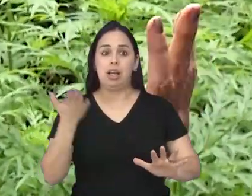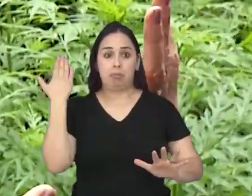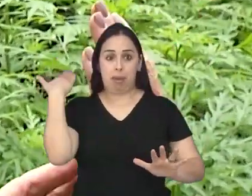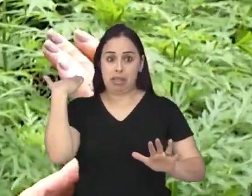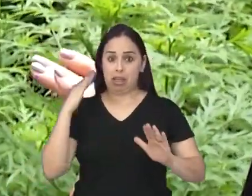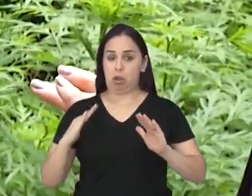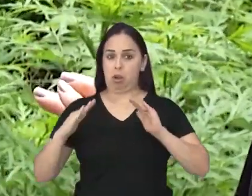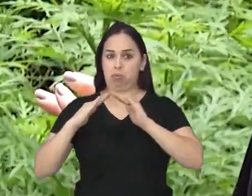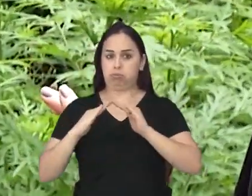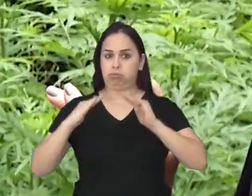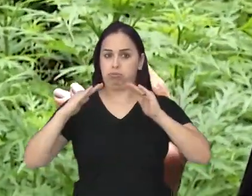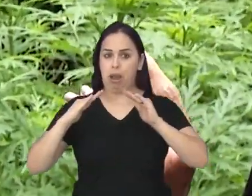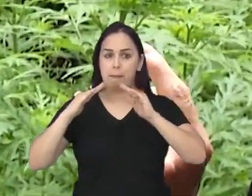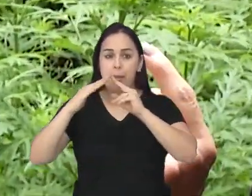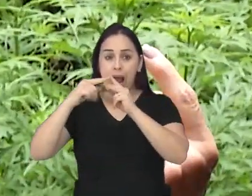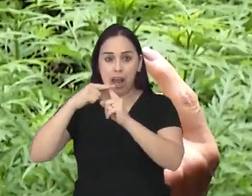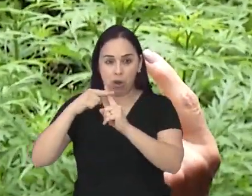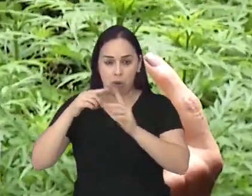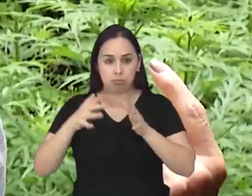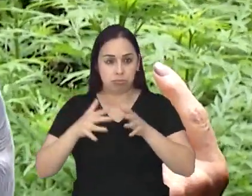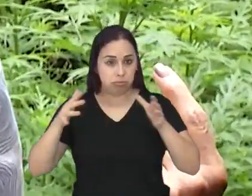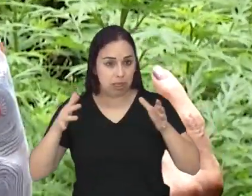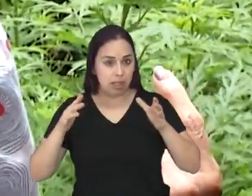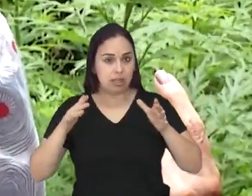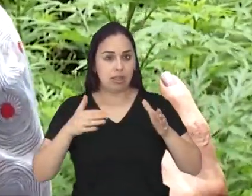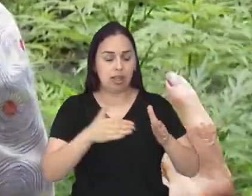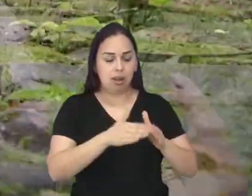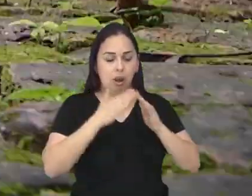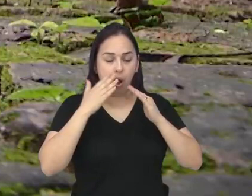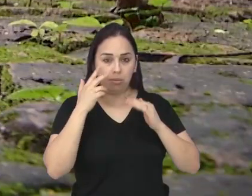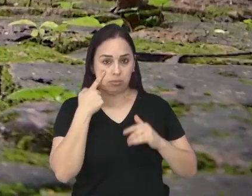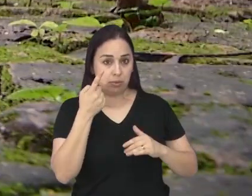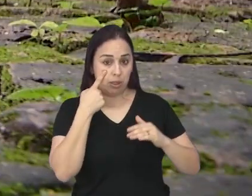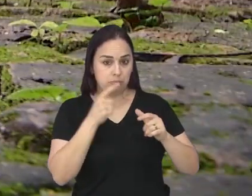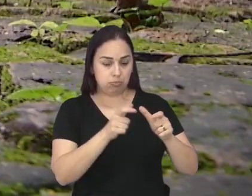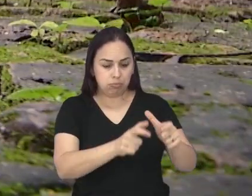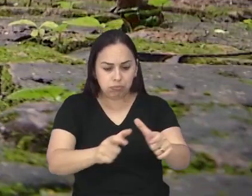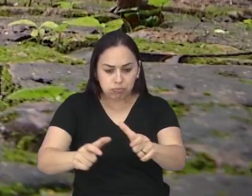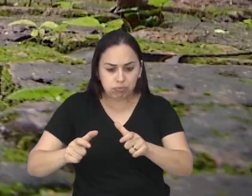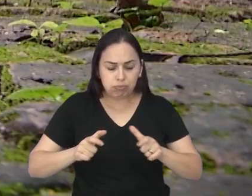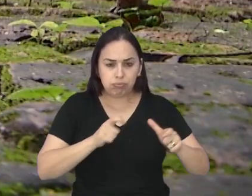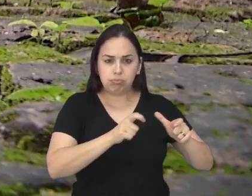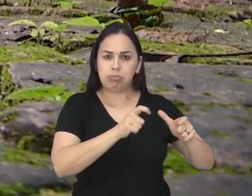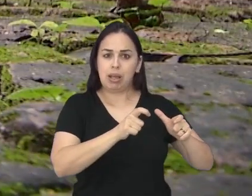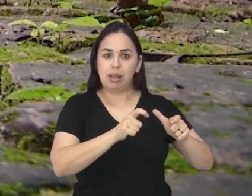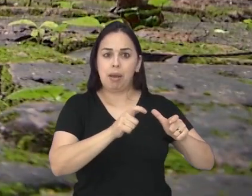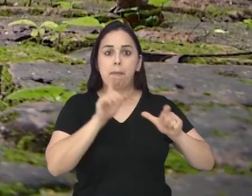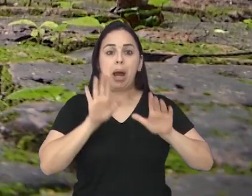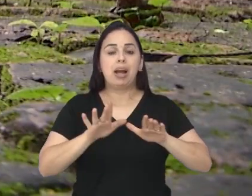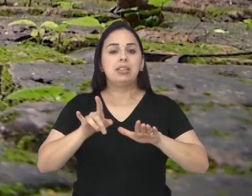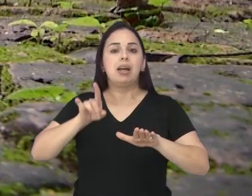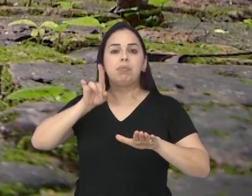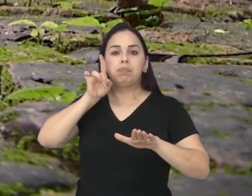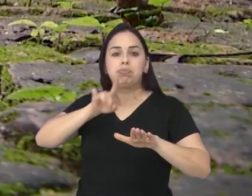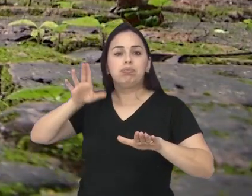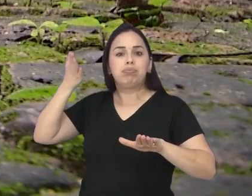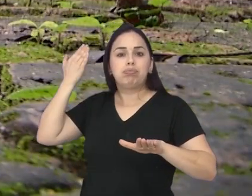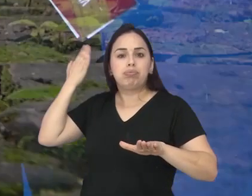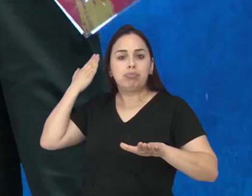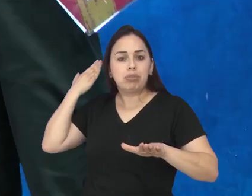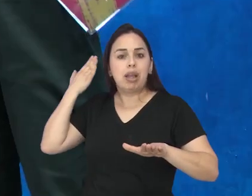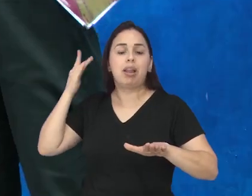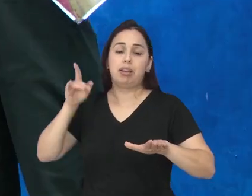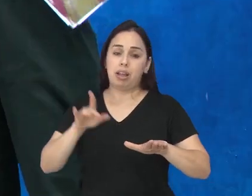que isso que foi reconstruído. Esses tijolos aqui da frente dos pátios são tijolos da antiga capela,